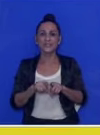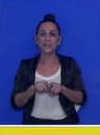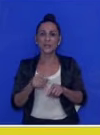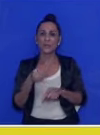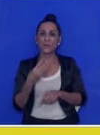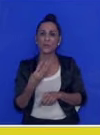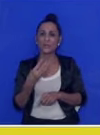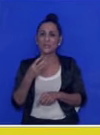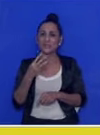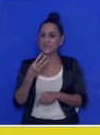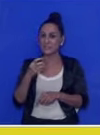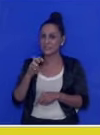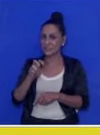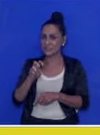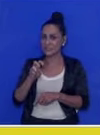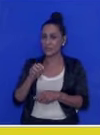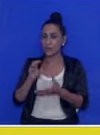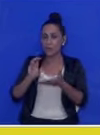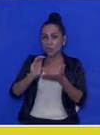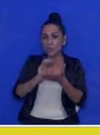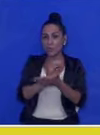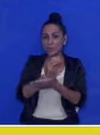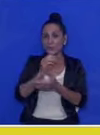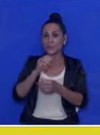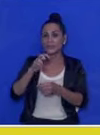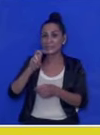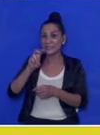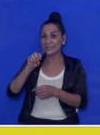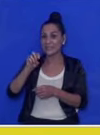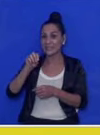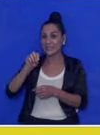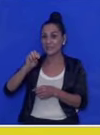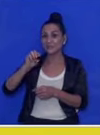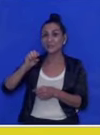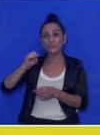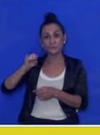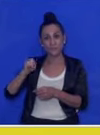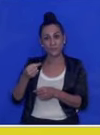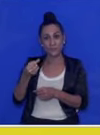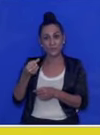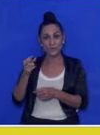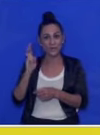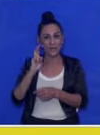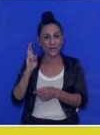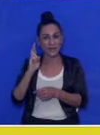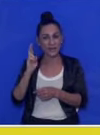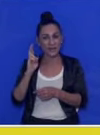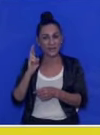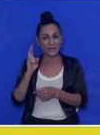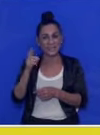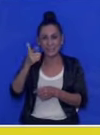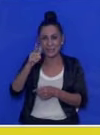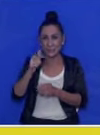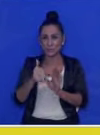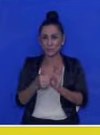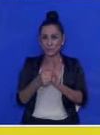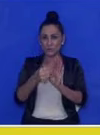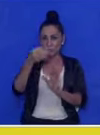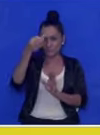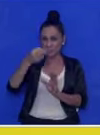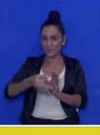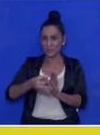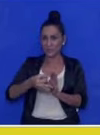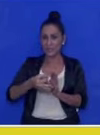número 435, com o prêmio estimado em R$500 mil. O valor exato de premiação será divulgado após